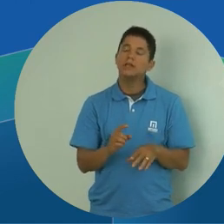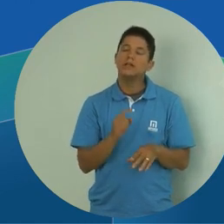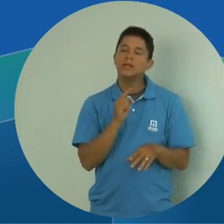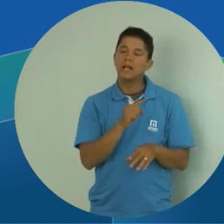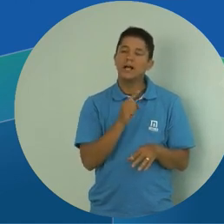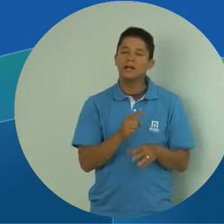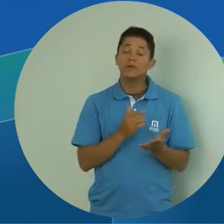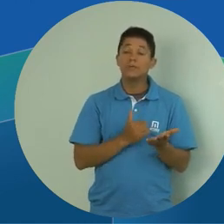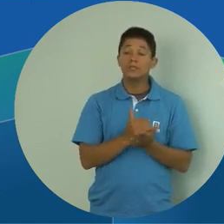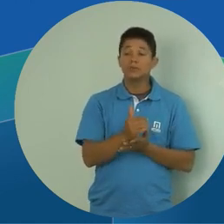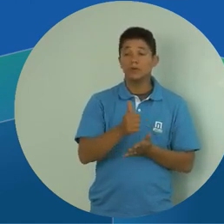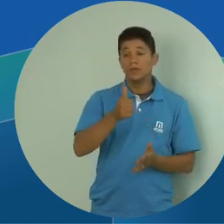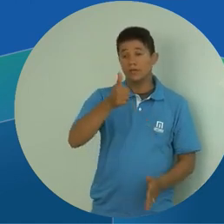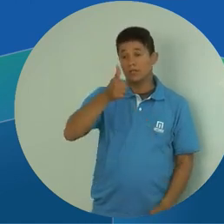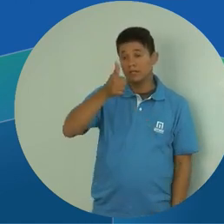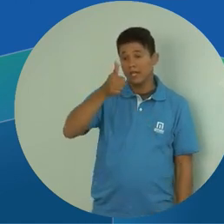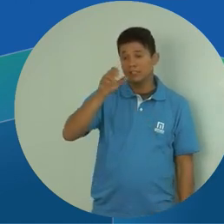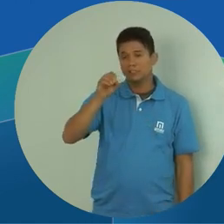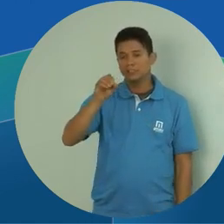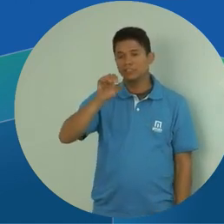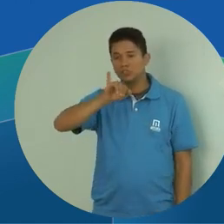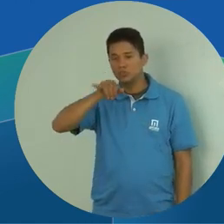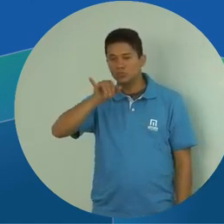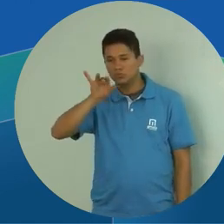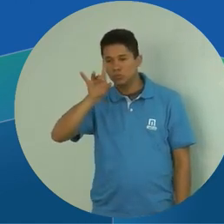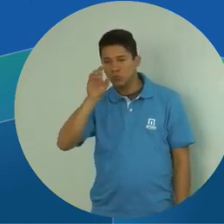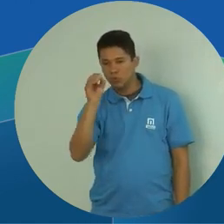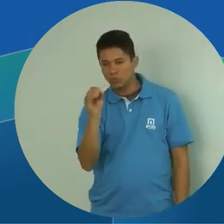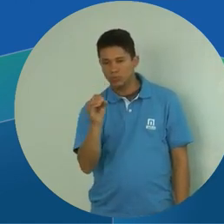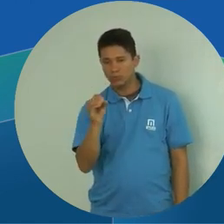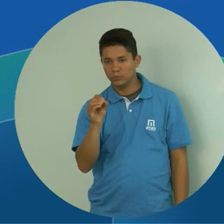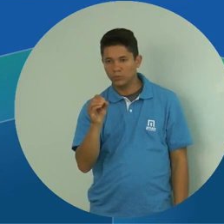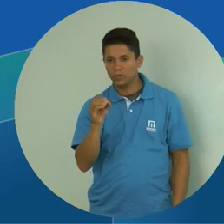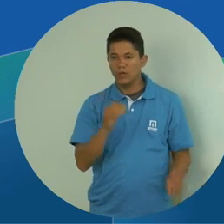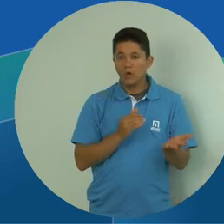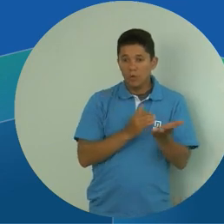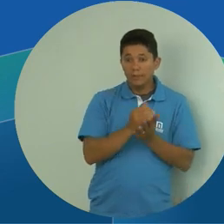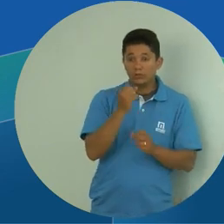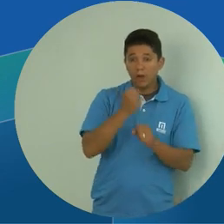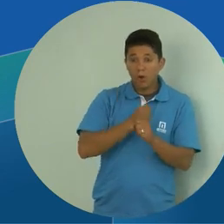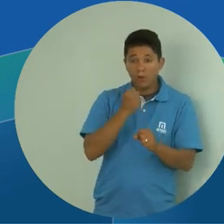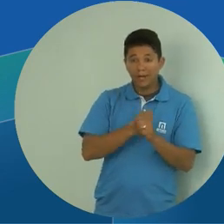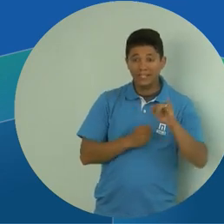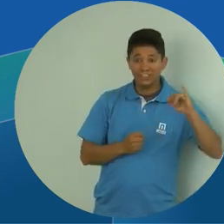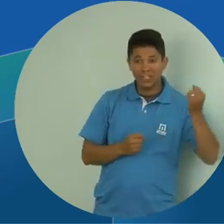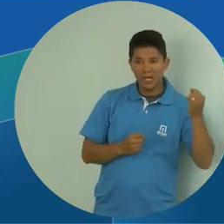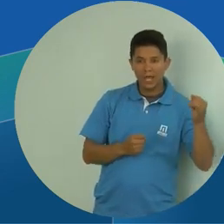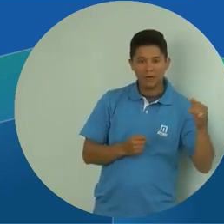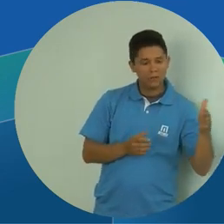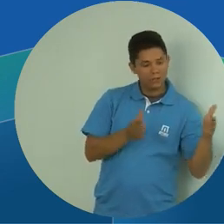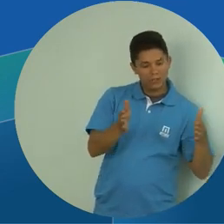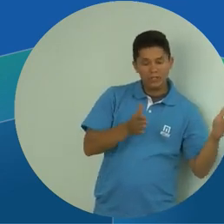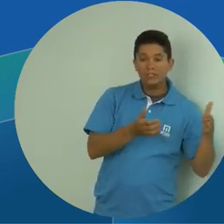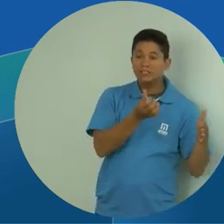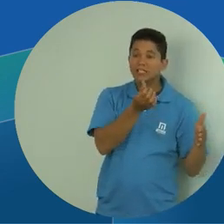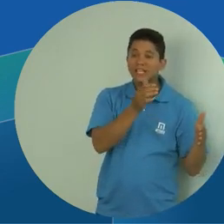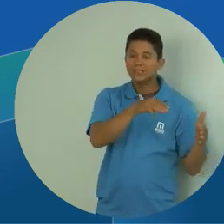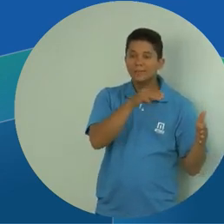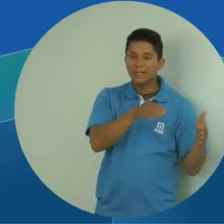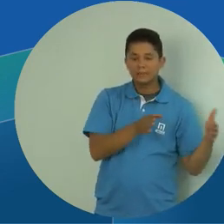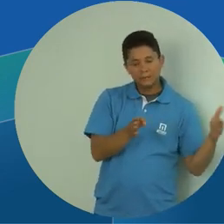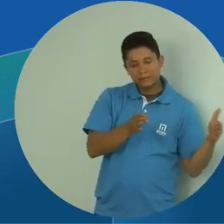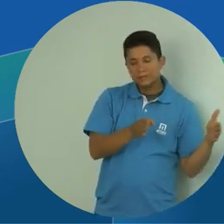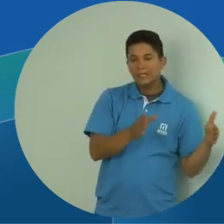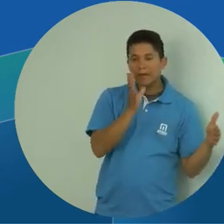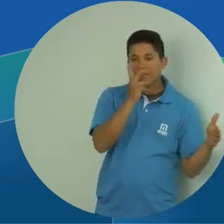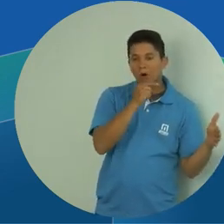começou em janeiro. Então foram 7 meses de trâmite